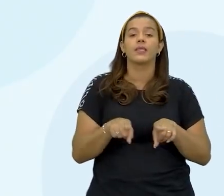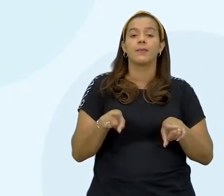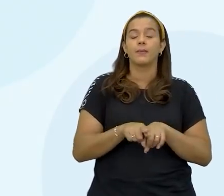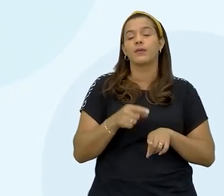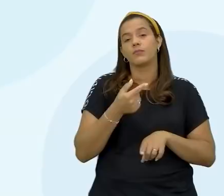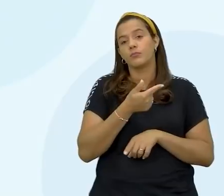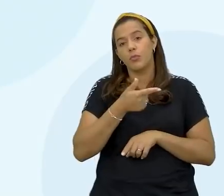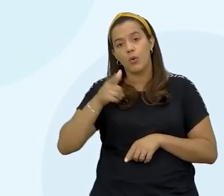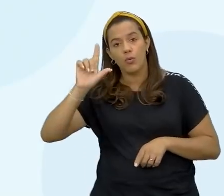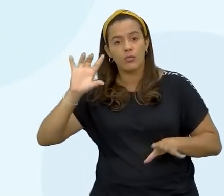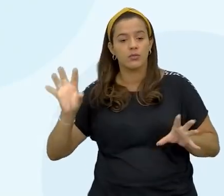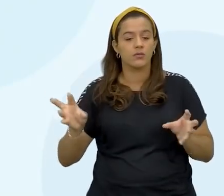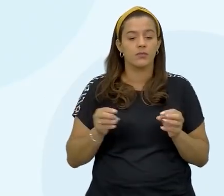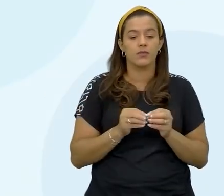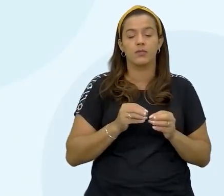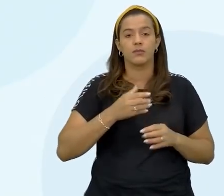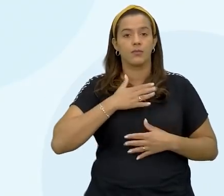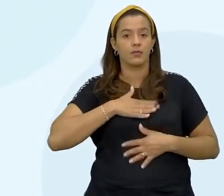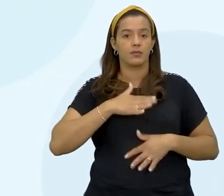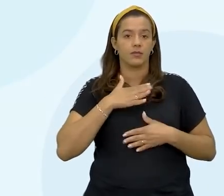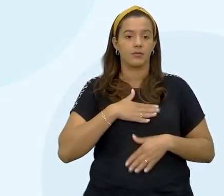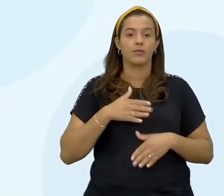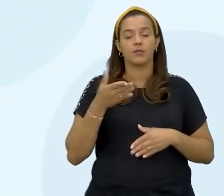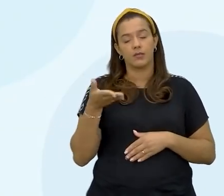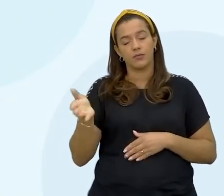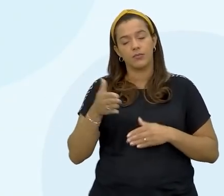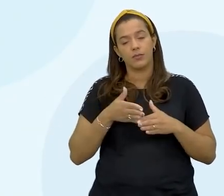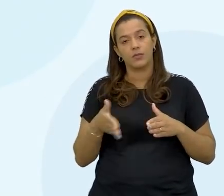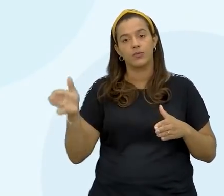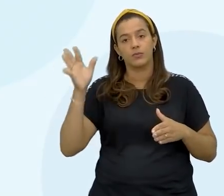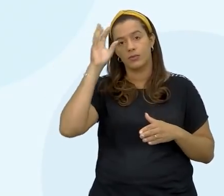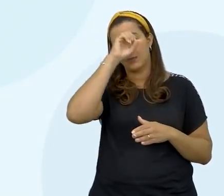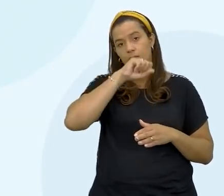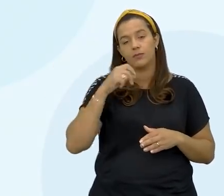de forma mais tranquila, né, no percurso de aprendizagem.